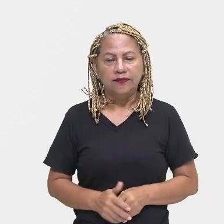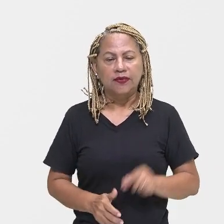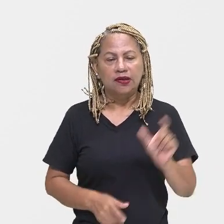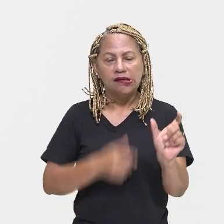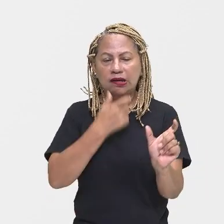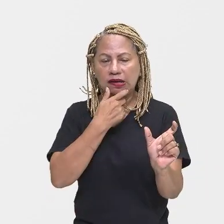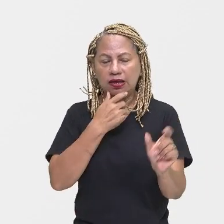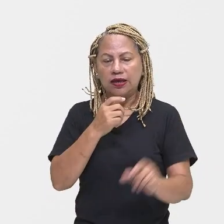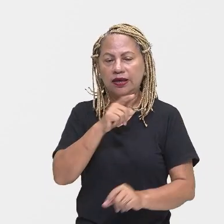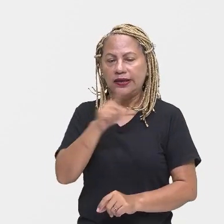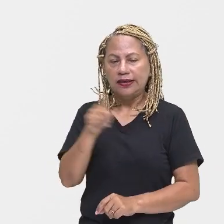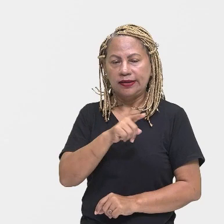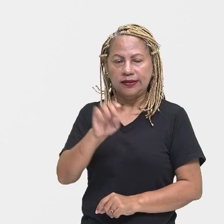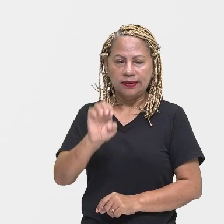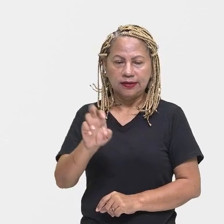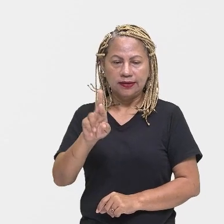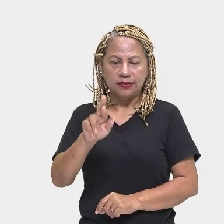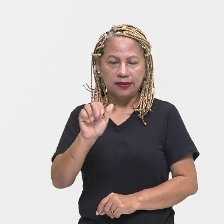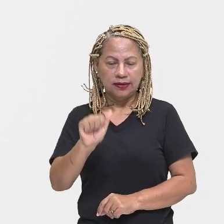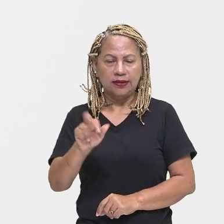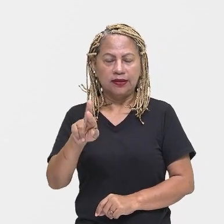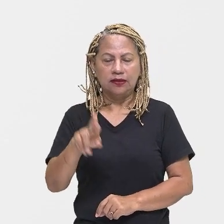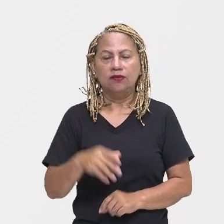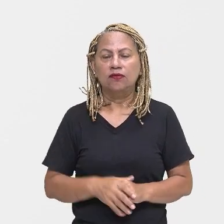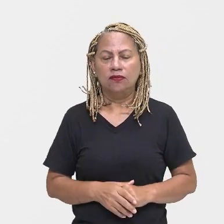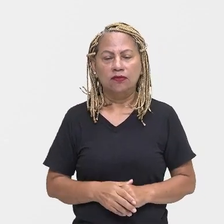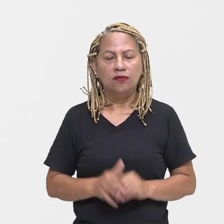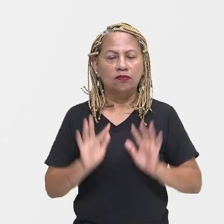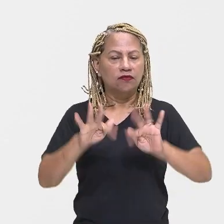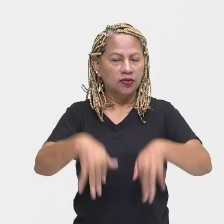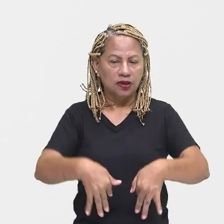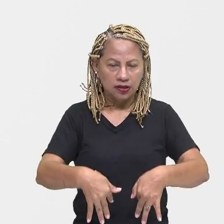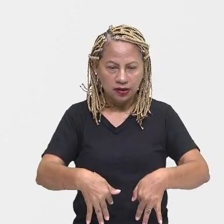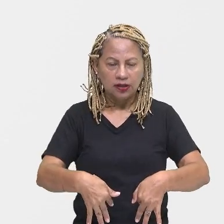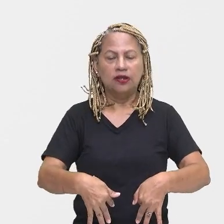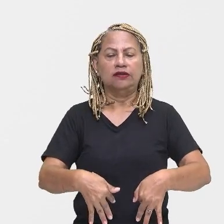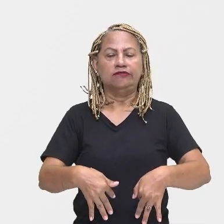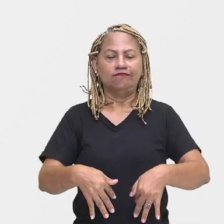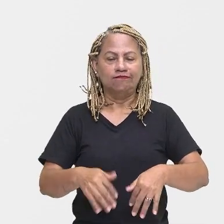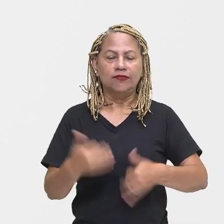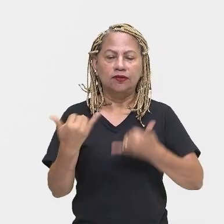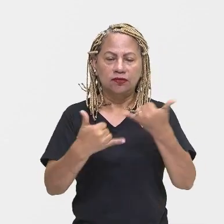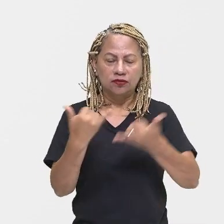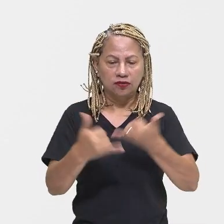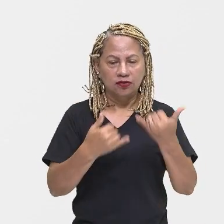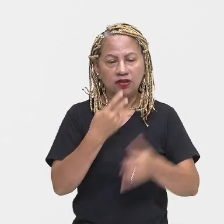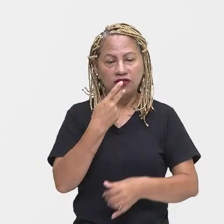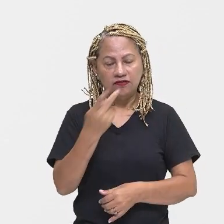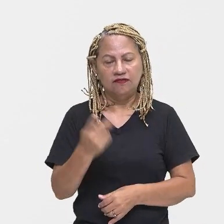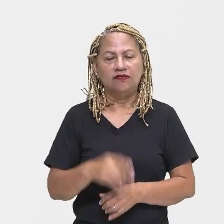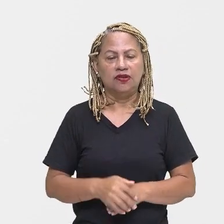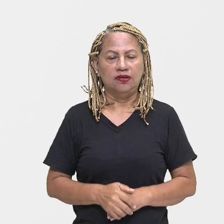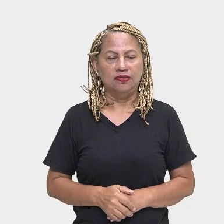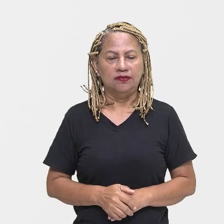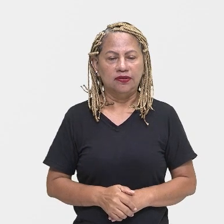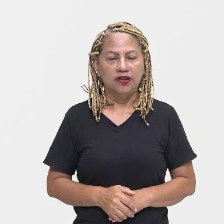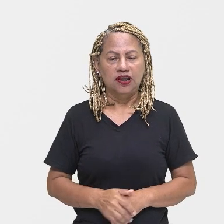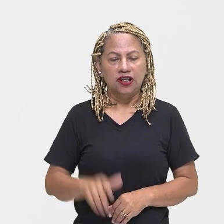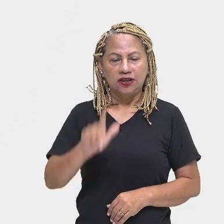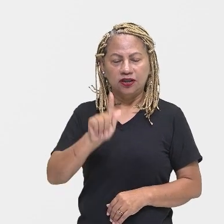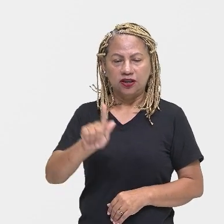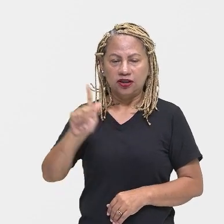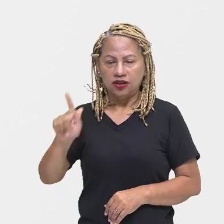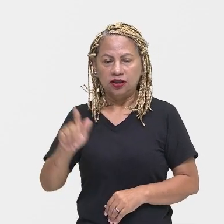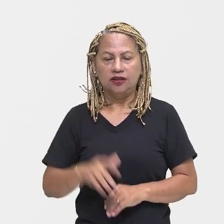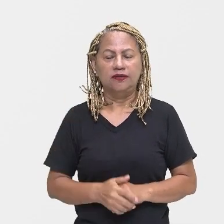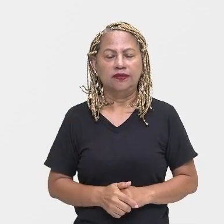jogo, né? Quando você termina um jogo, ou dentro dos gamers, eles chamam de zerar. E GG? GG é quando